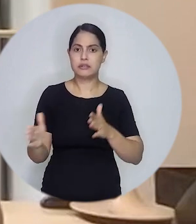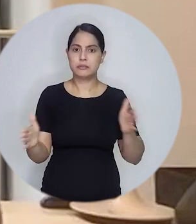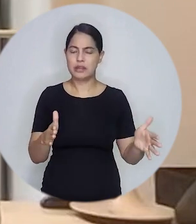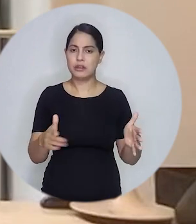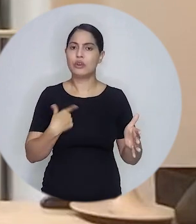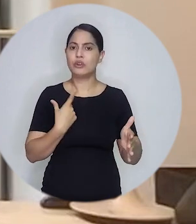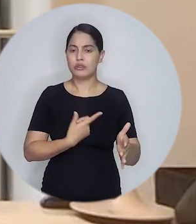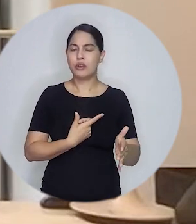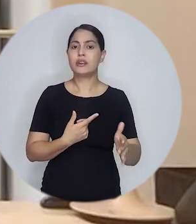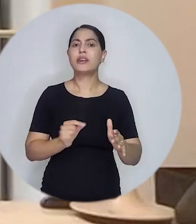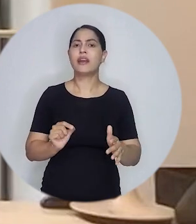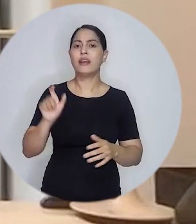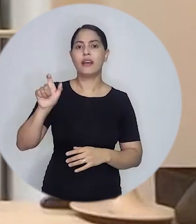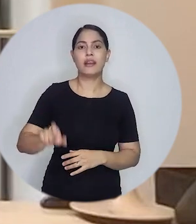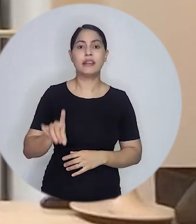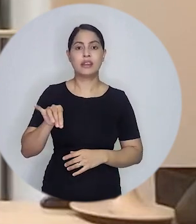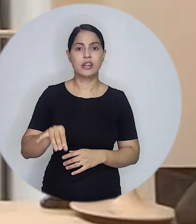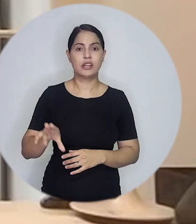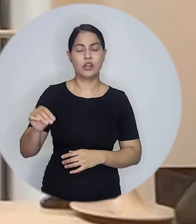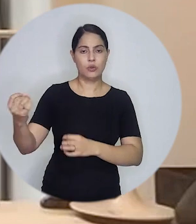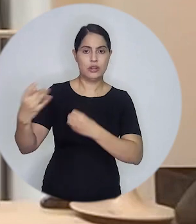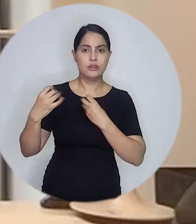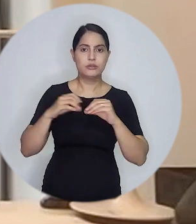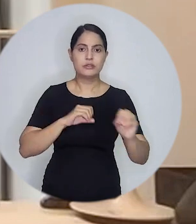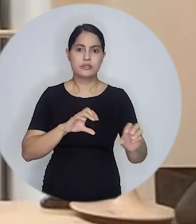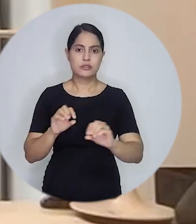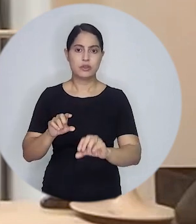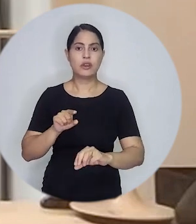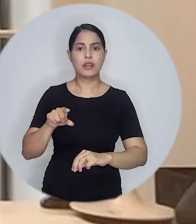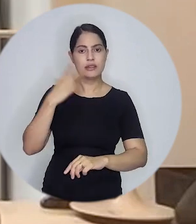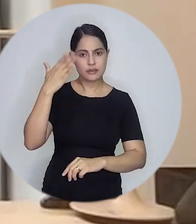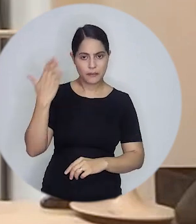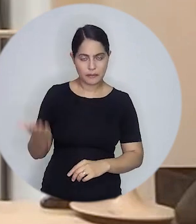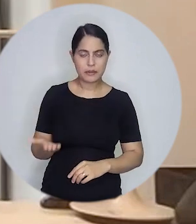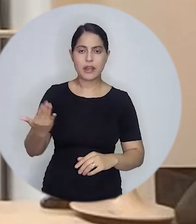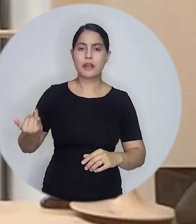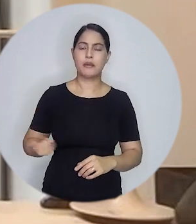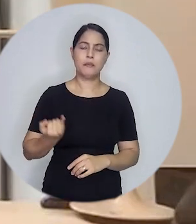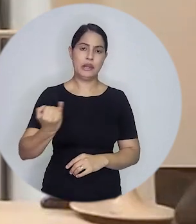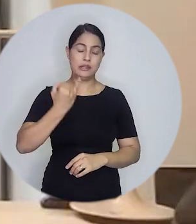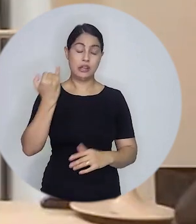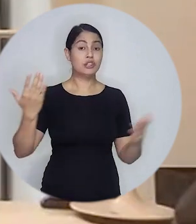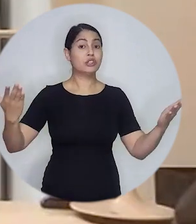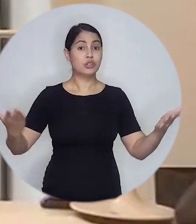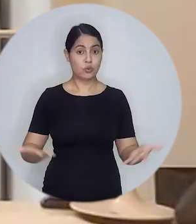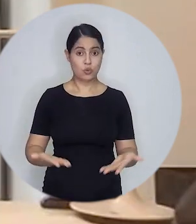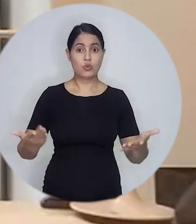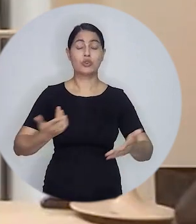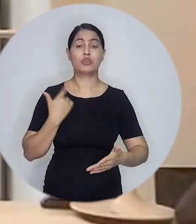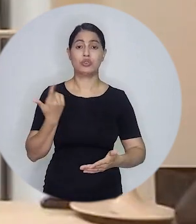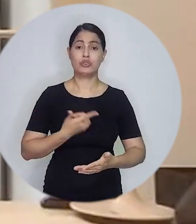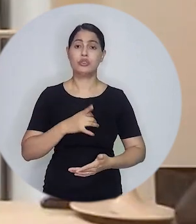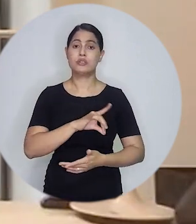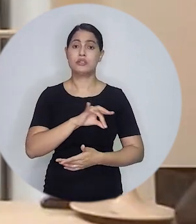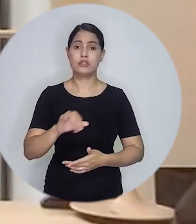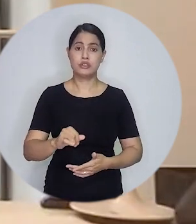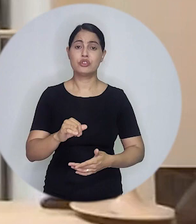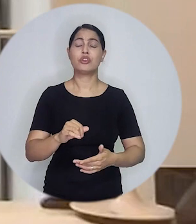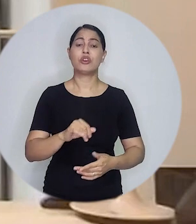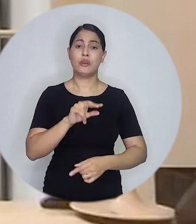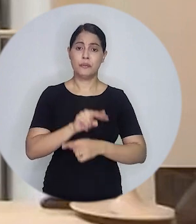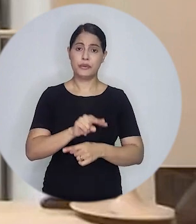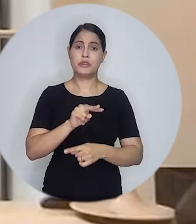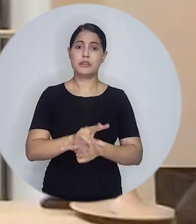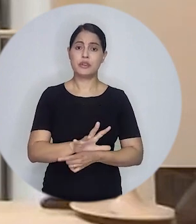ensinou foi o nosso querido Danilo Doneda. E é por isso que essa homenagem é tão importante, e é por isso também que esse Dia Nacional da Proteção